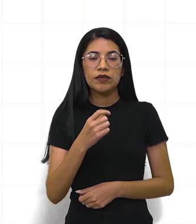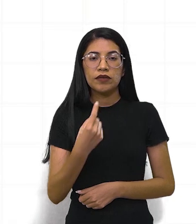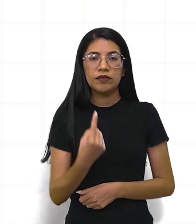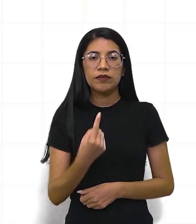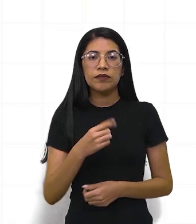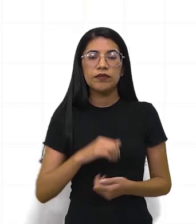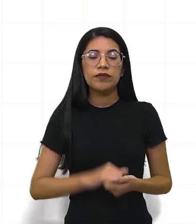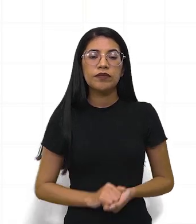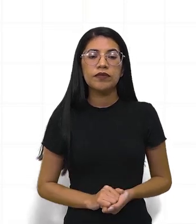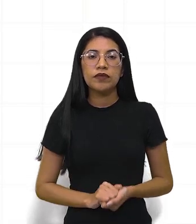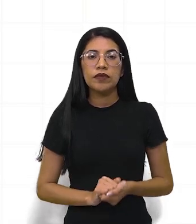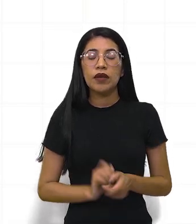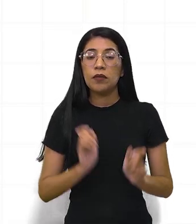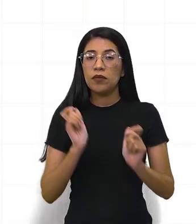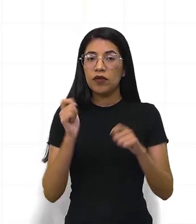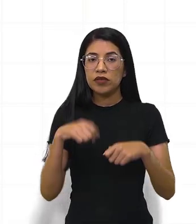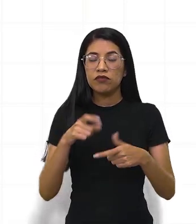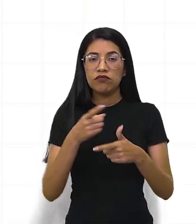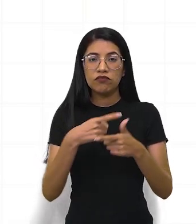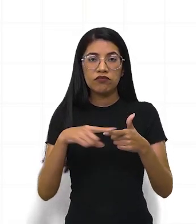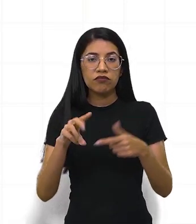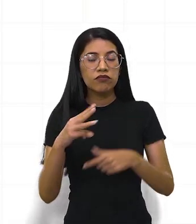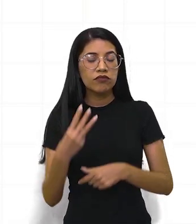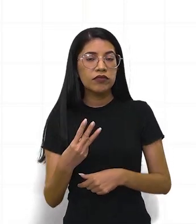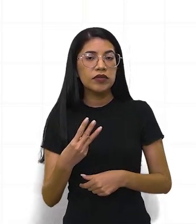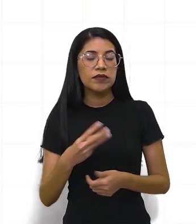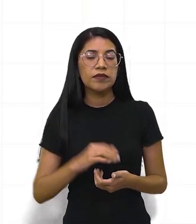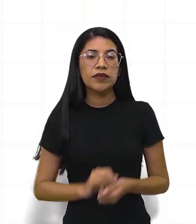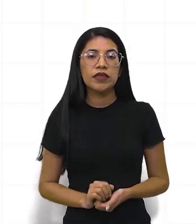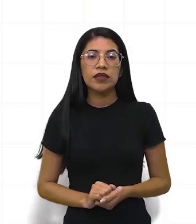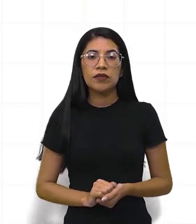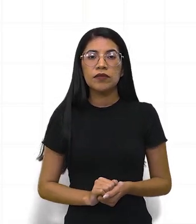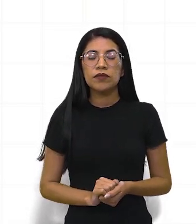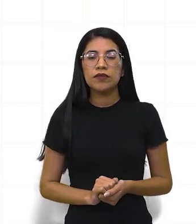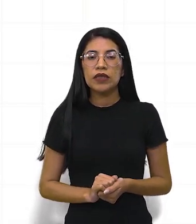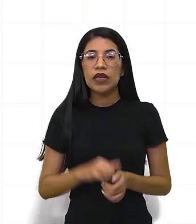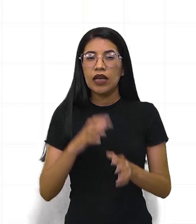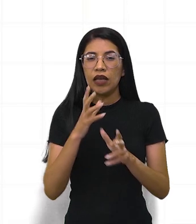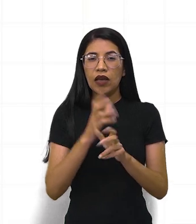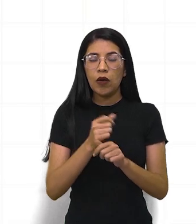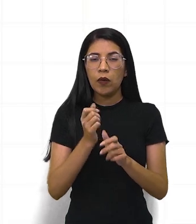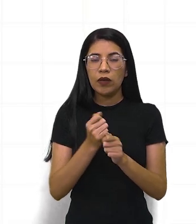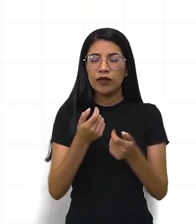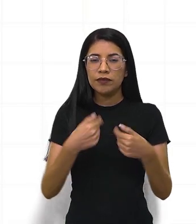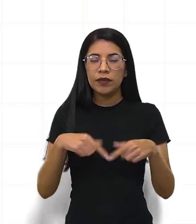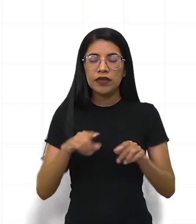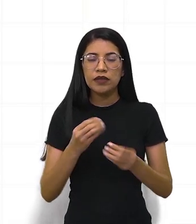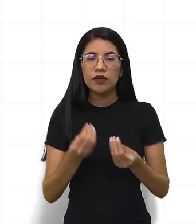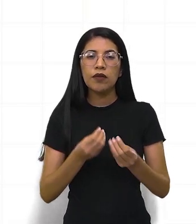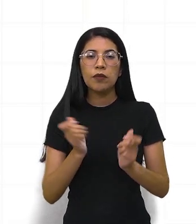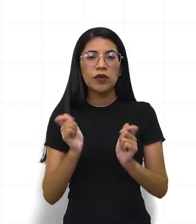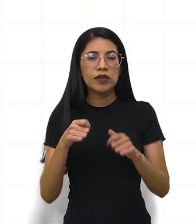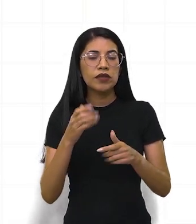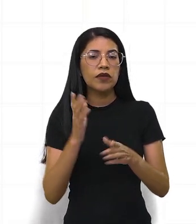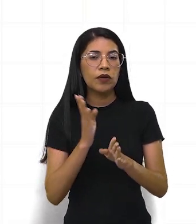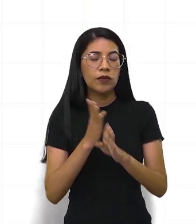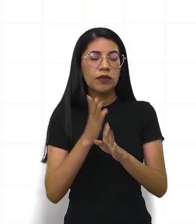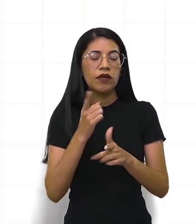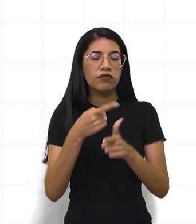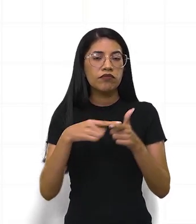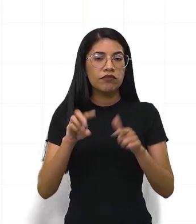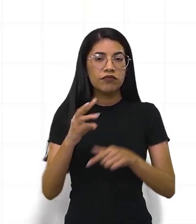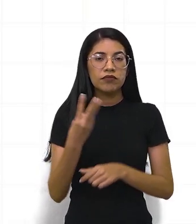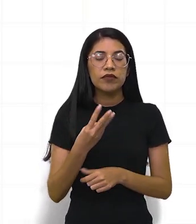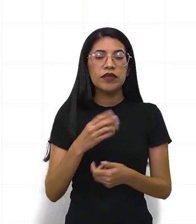2.451 é divisível por 3? Sem fazer essa divisão aí. É divisível ou não? Vamos somar os